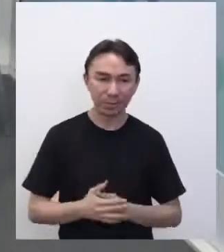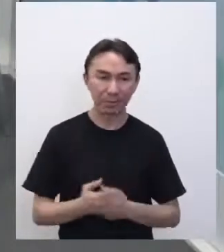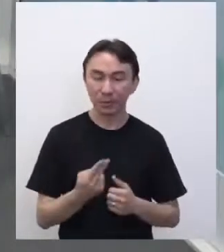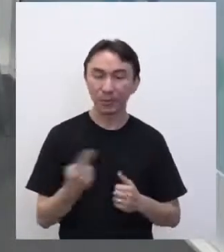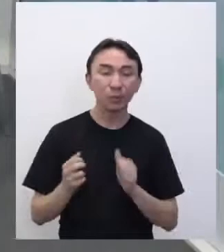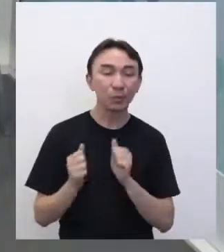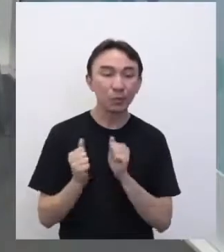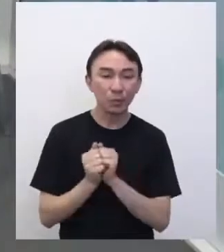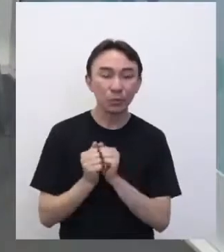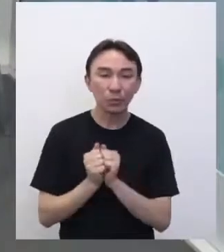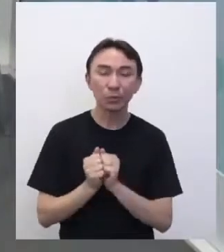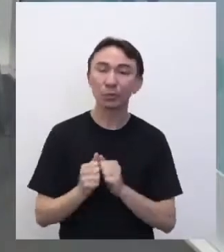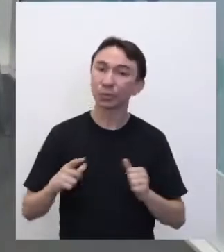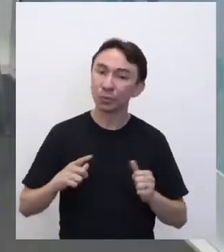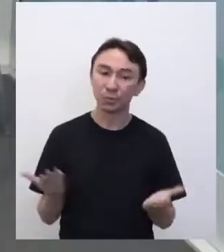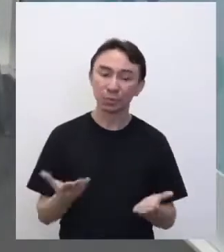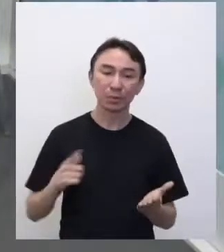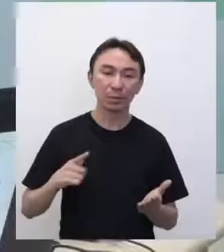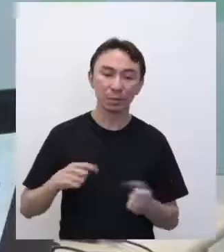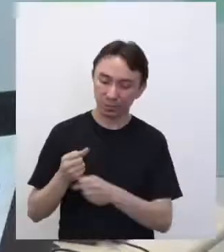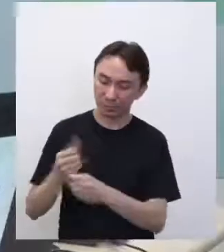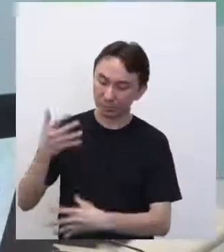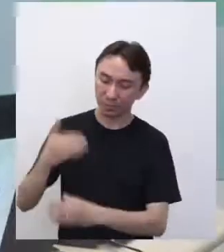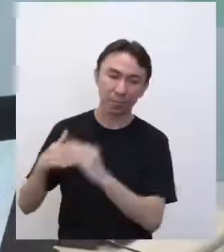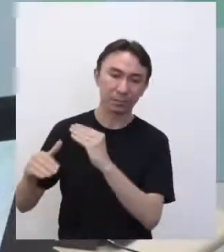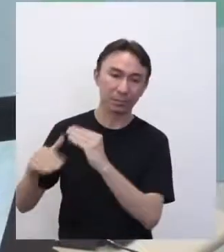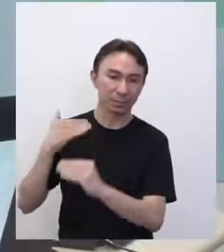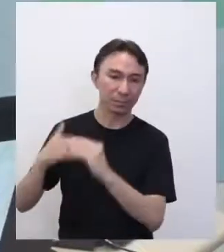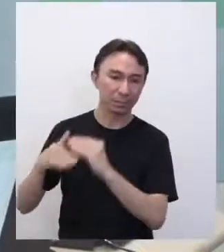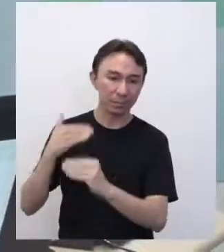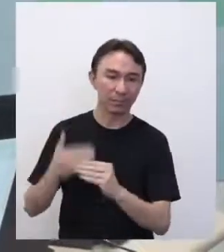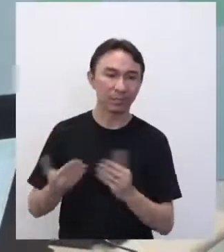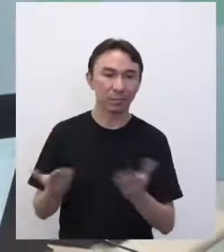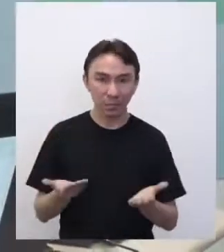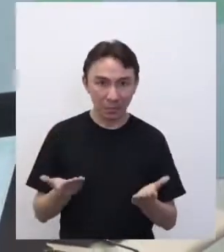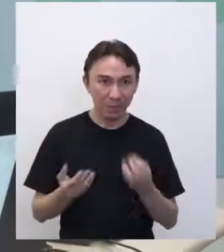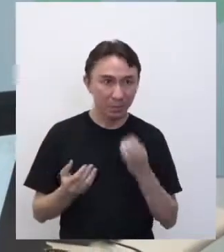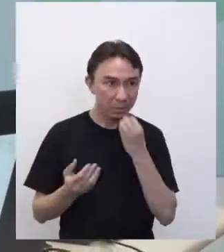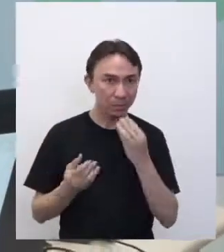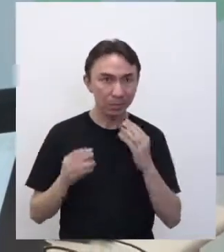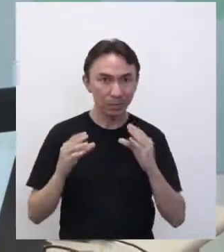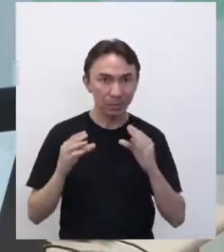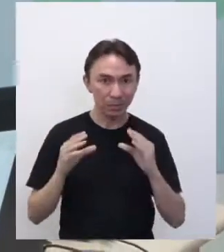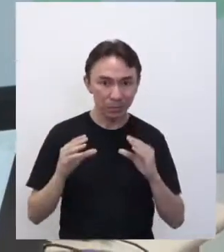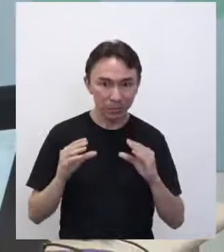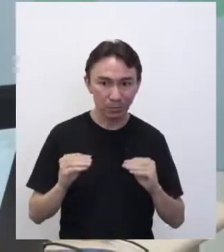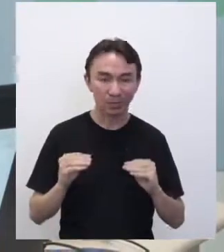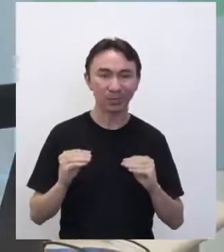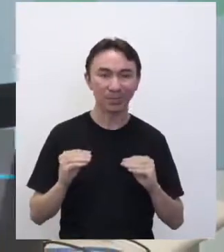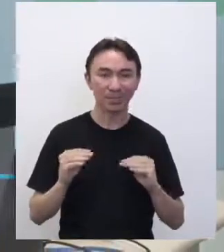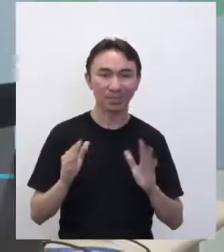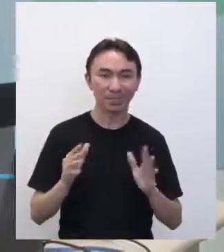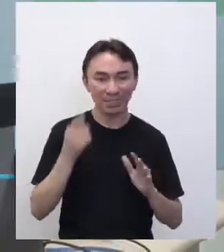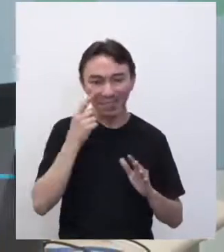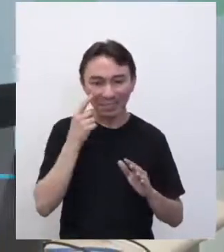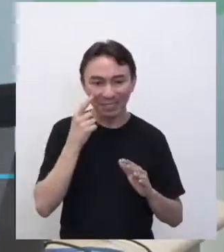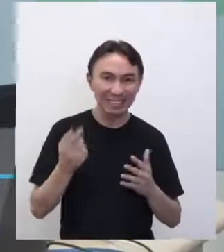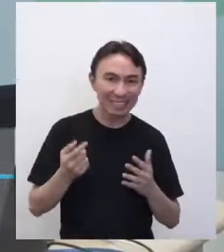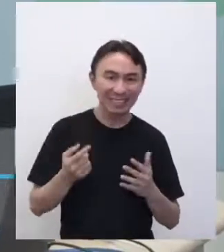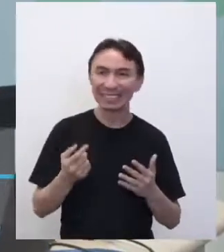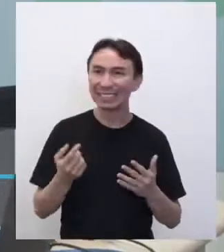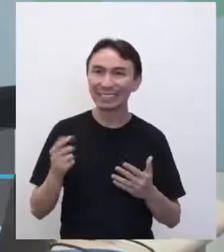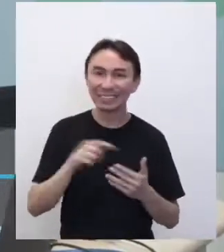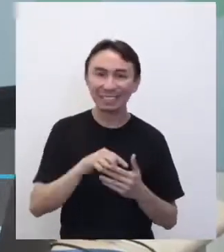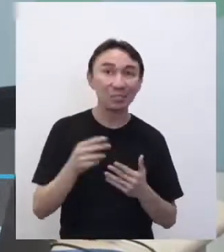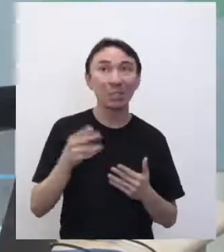Hi, everybody. Olá, pessoal. Good evening. Good evening. Good evening, yes. Evening. Now it's okay. É que nós estamos fechados aqui, não sabe nem estar. Então,